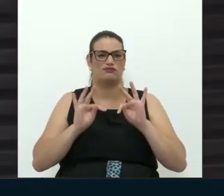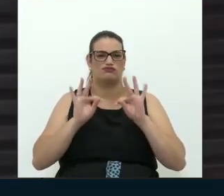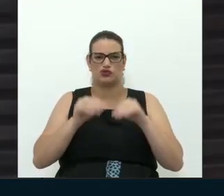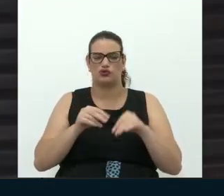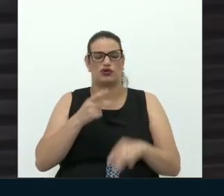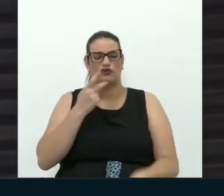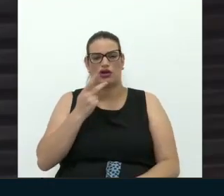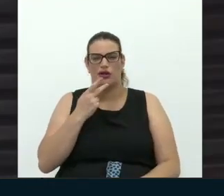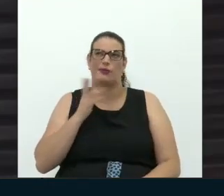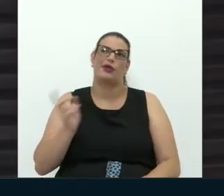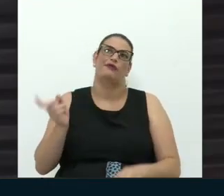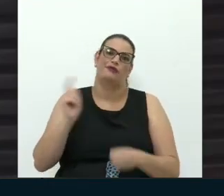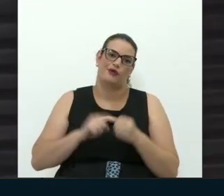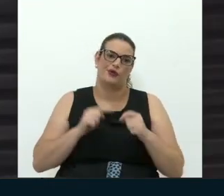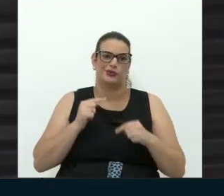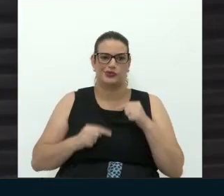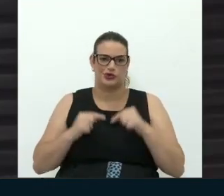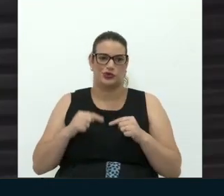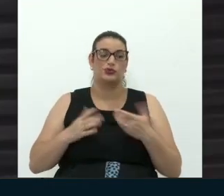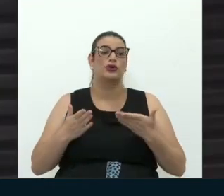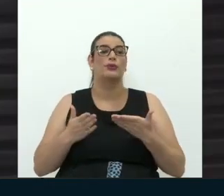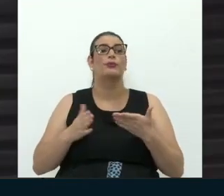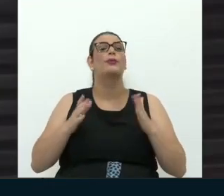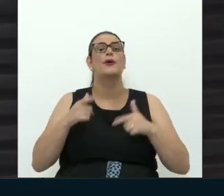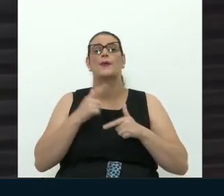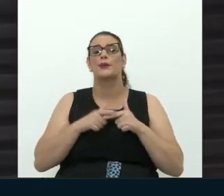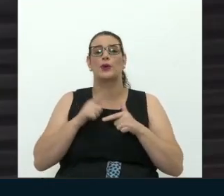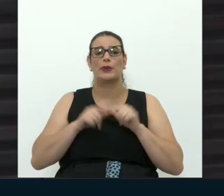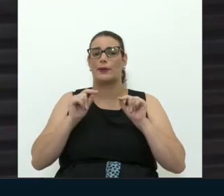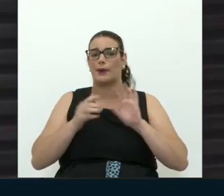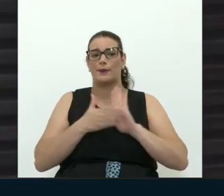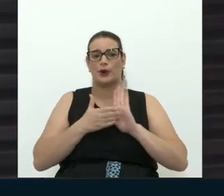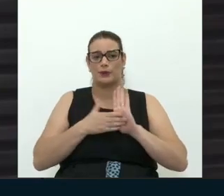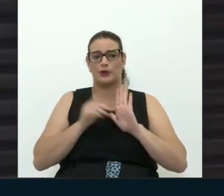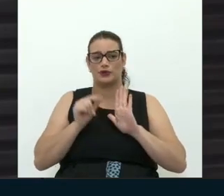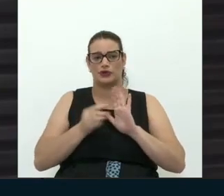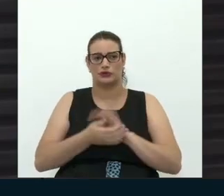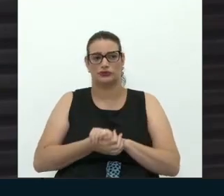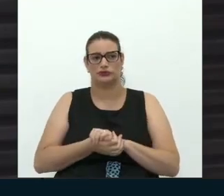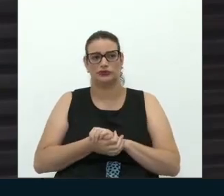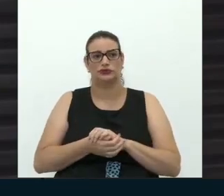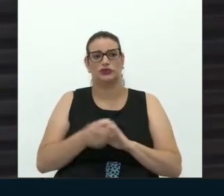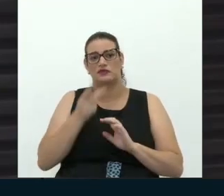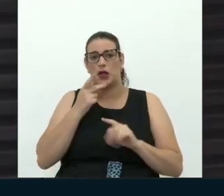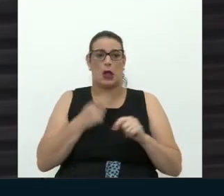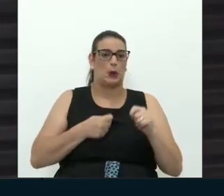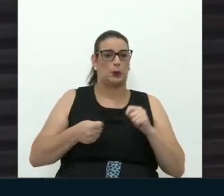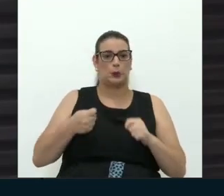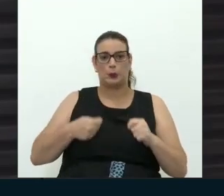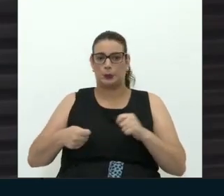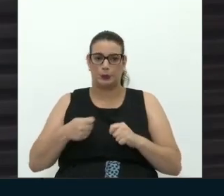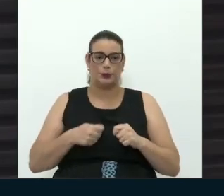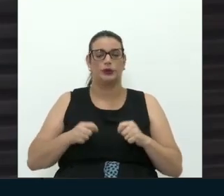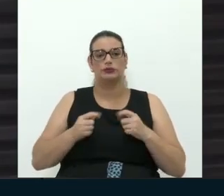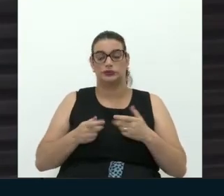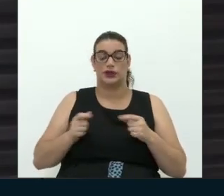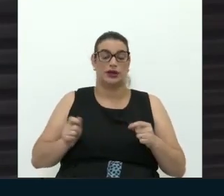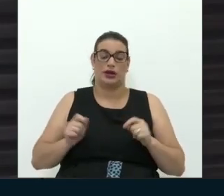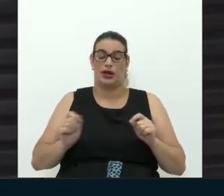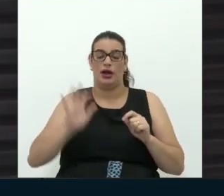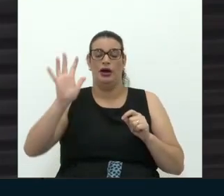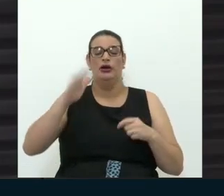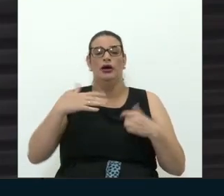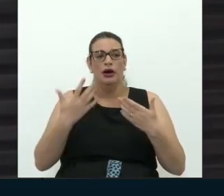mas sempre volta Qual que é o problema dessa proposta muitos diz que é economia porque afinal de contas eleições custam e